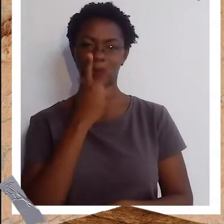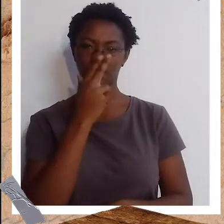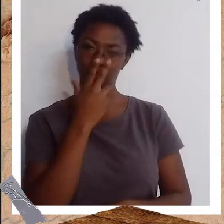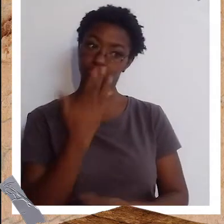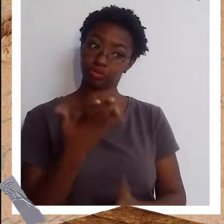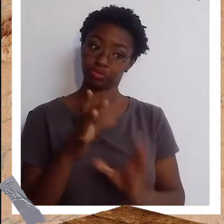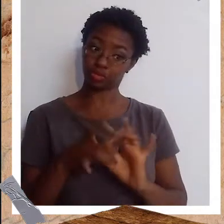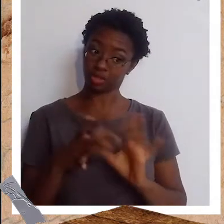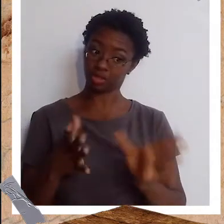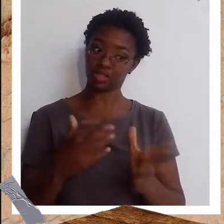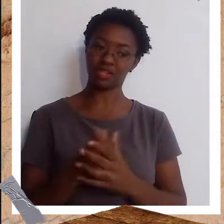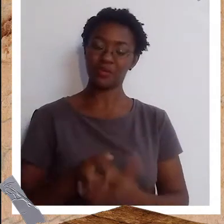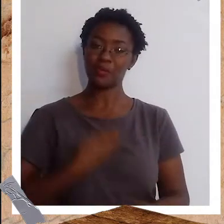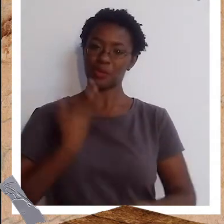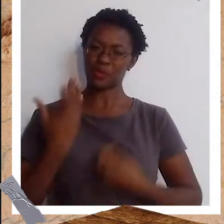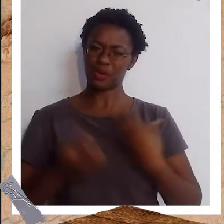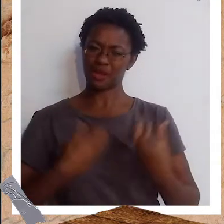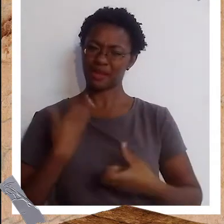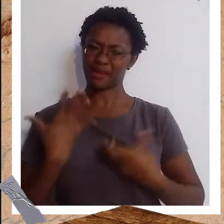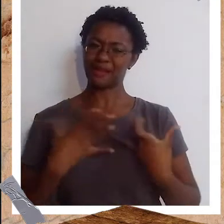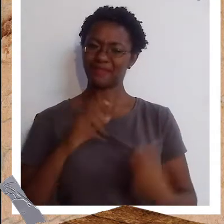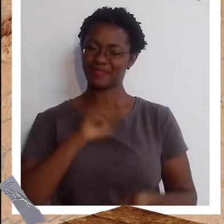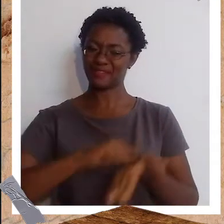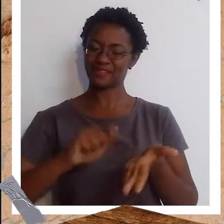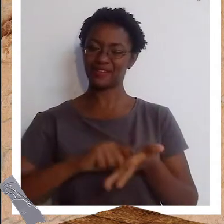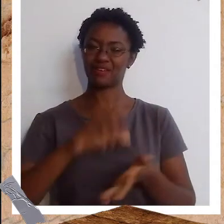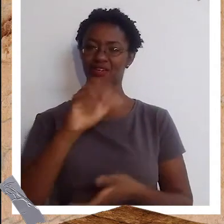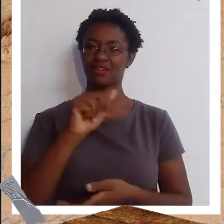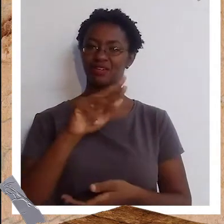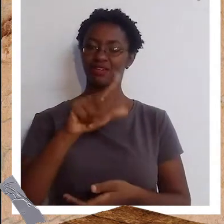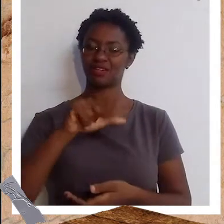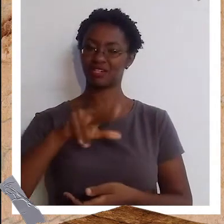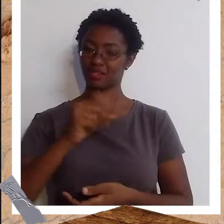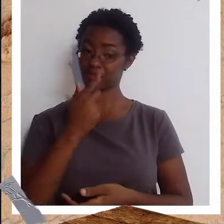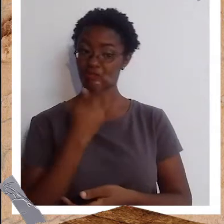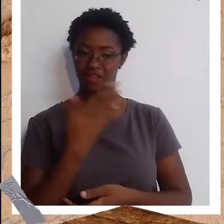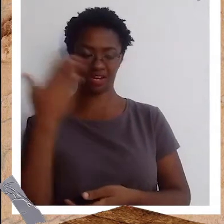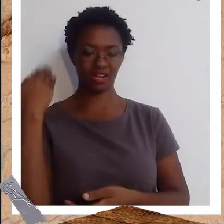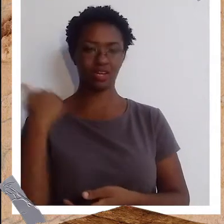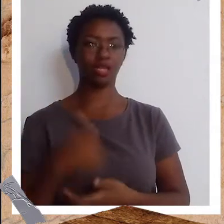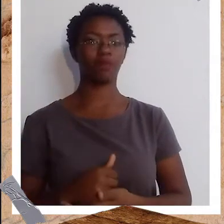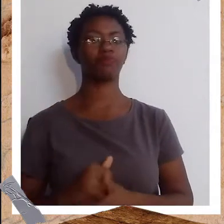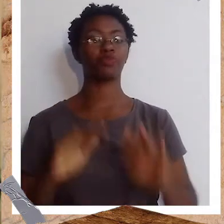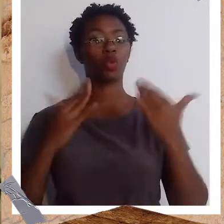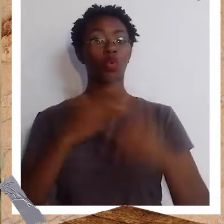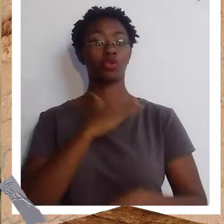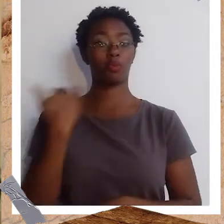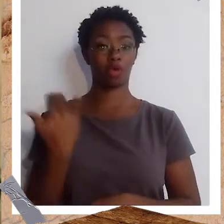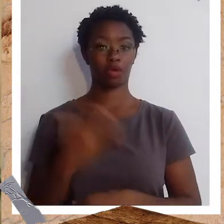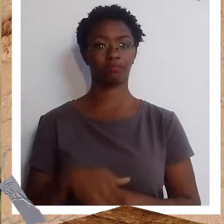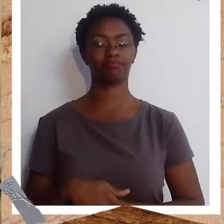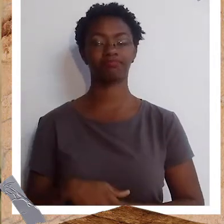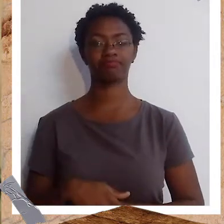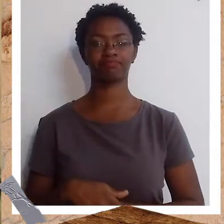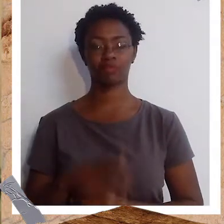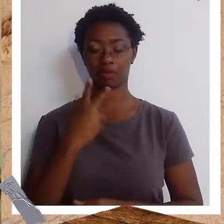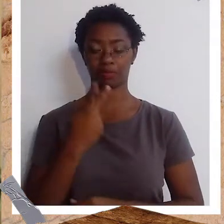eu quero ler um dos poemas de Carolina que eu comentei ainda há pouco, chamado Quando Eu Morrer. E ela assim